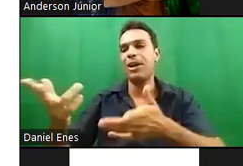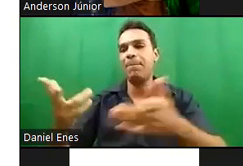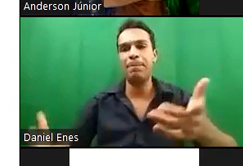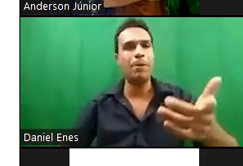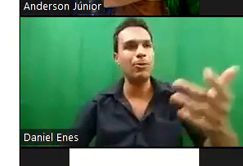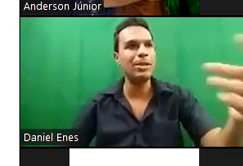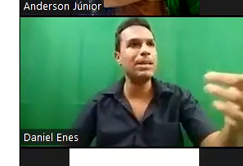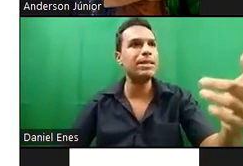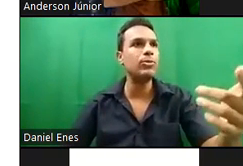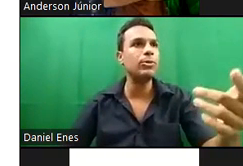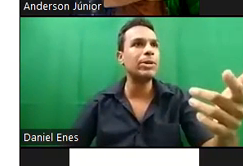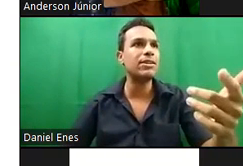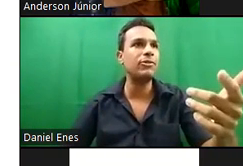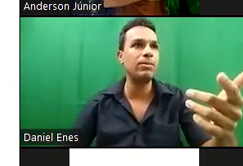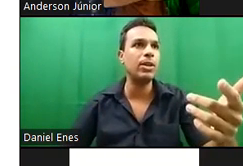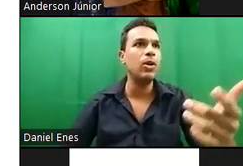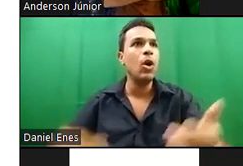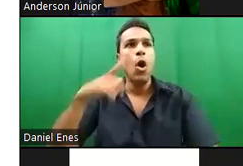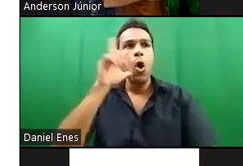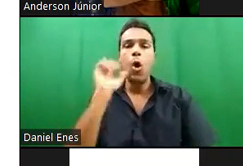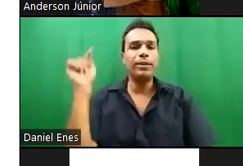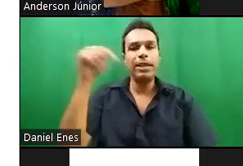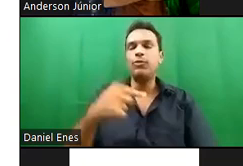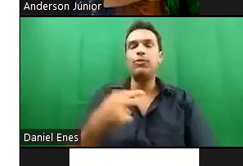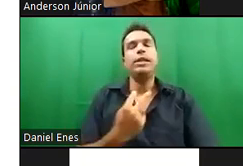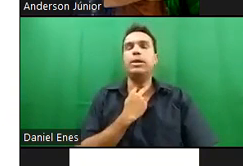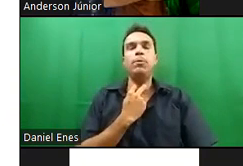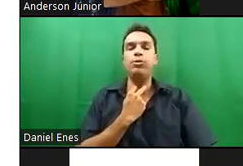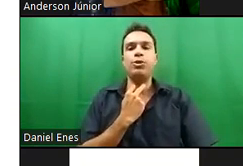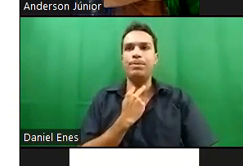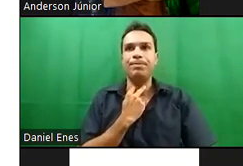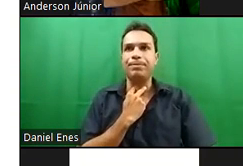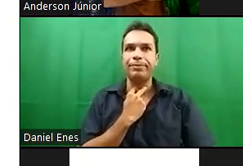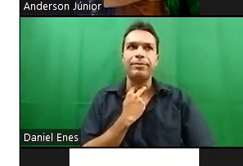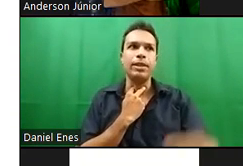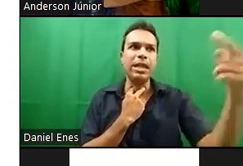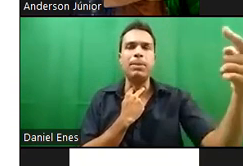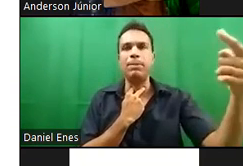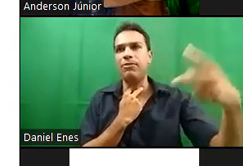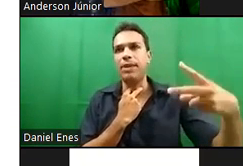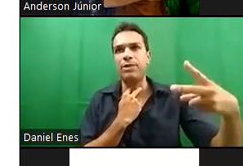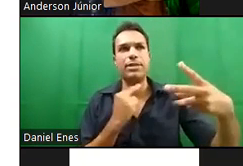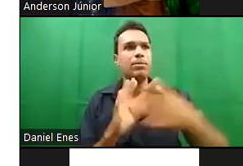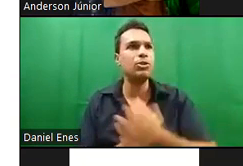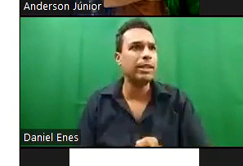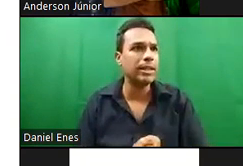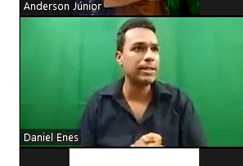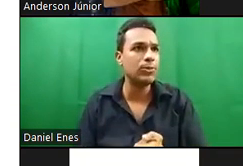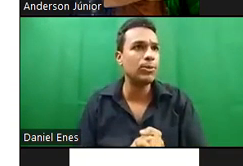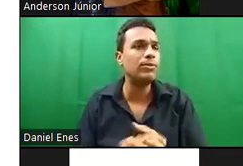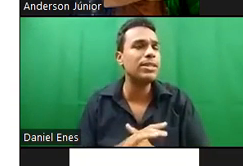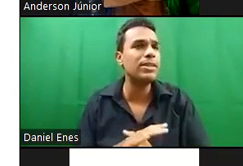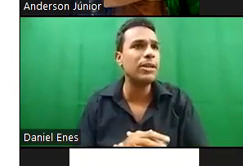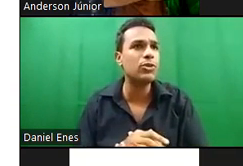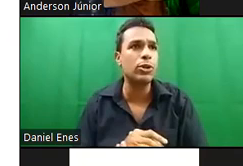foi o exemplo da segunda, no caso, afirmando. Ontem eu vir, não pude. Da primeira frase, o exemplo que eu tinha dado era da segunda.